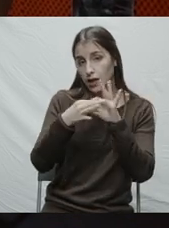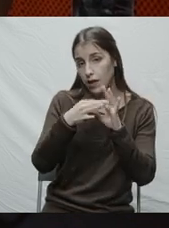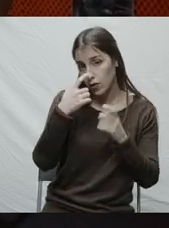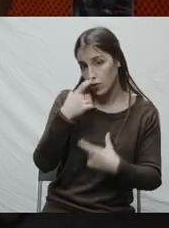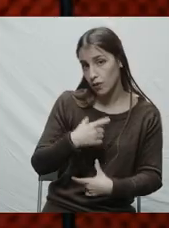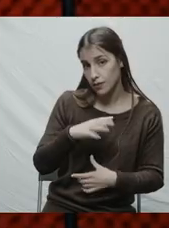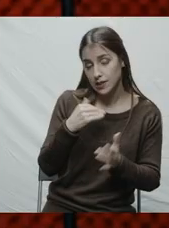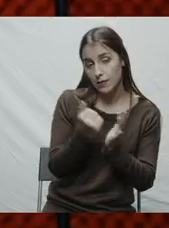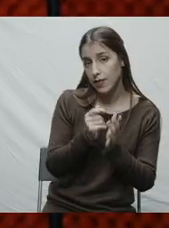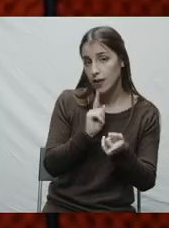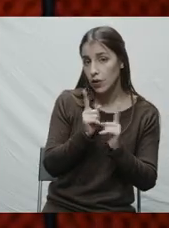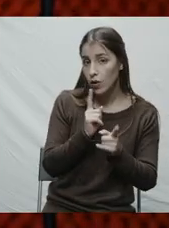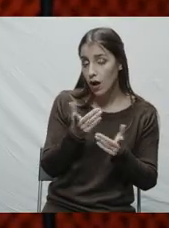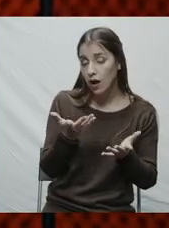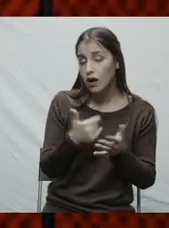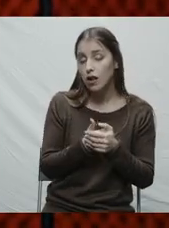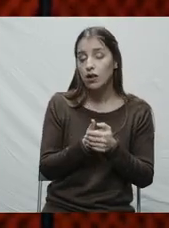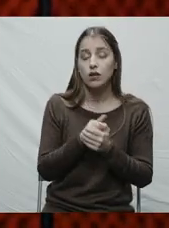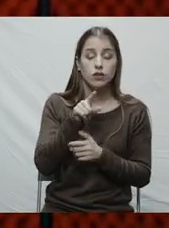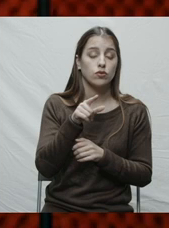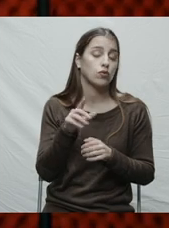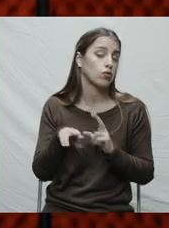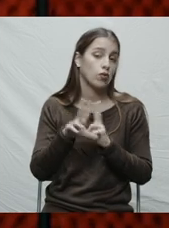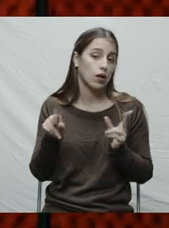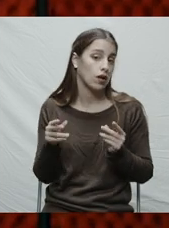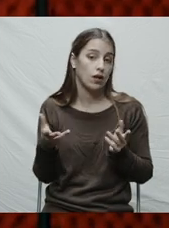Dialogo, não é? De dialogam, certa sim. De certa forma, nunca, isso